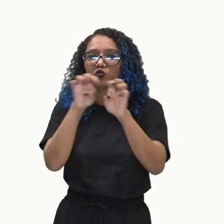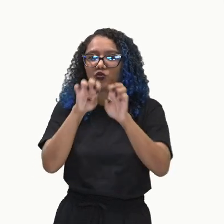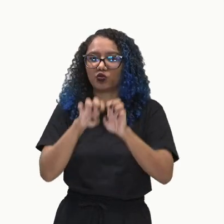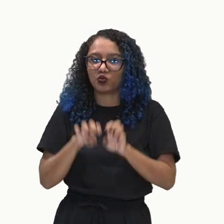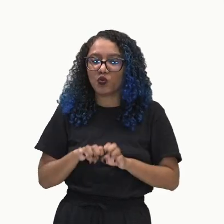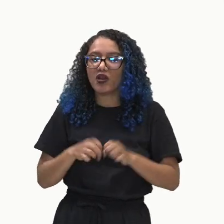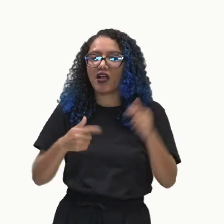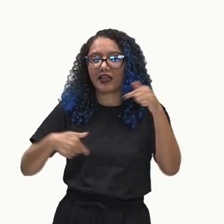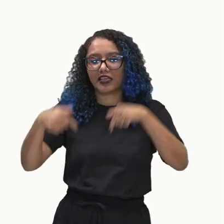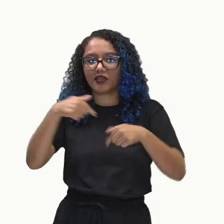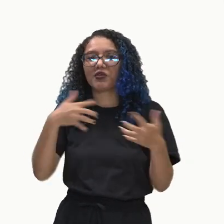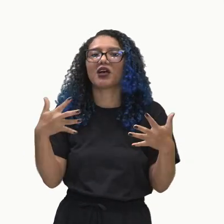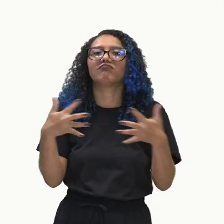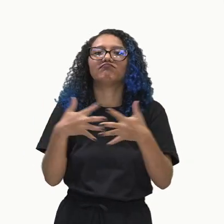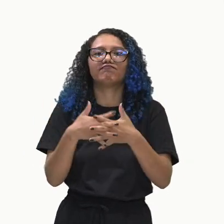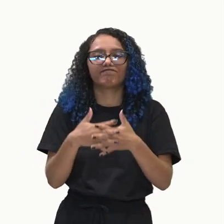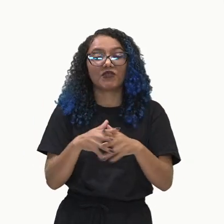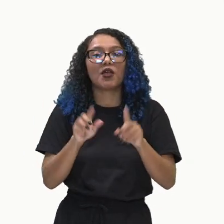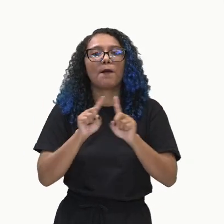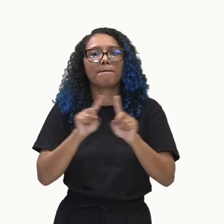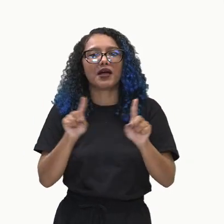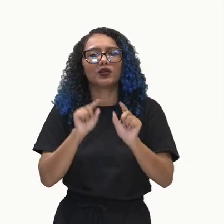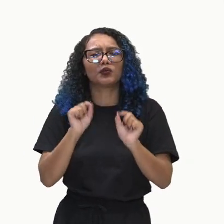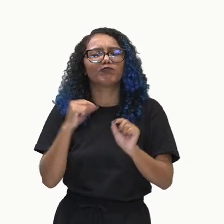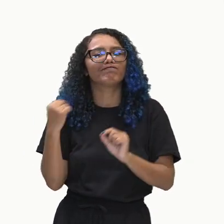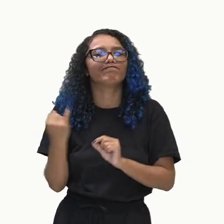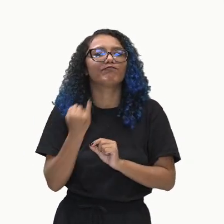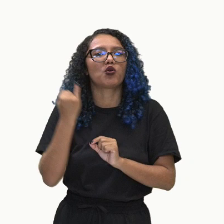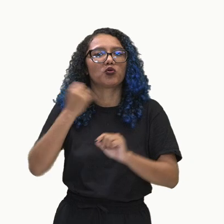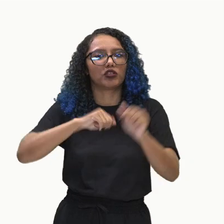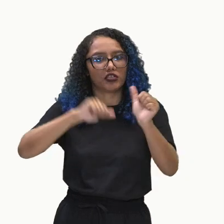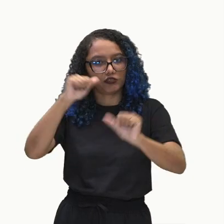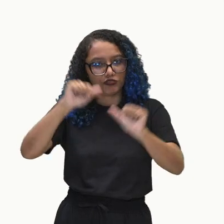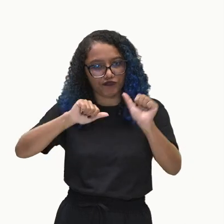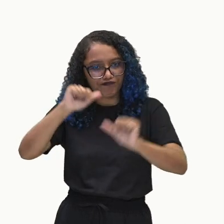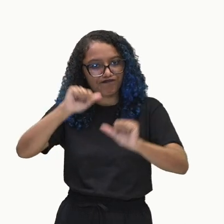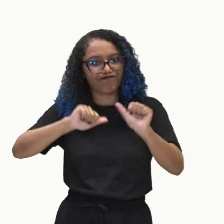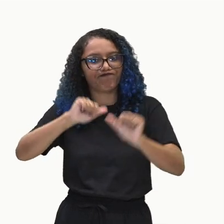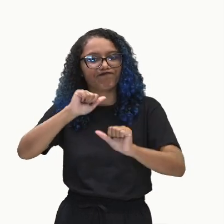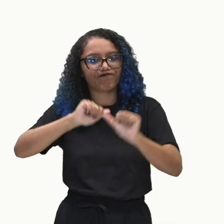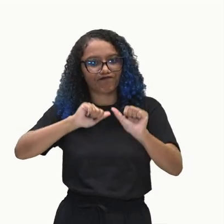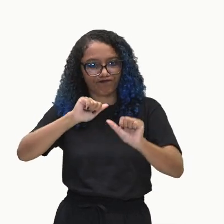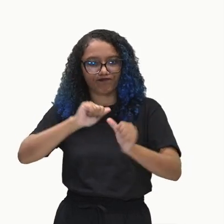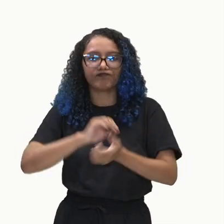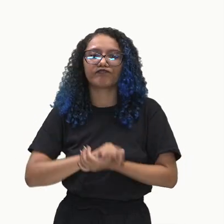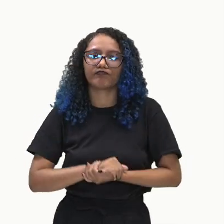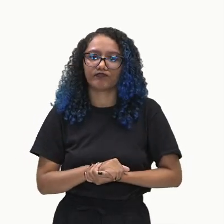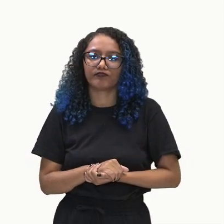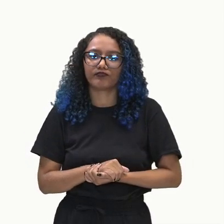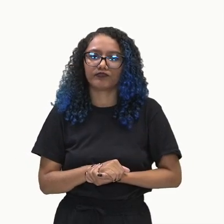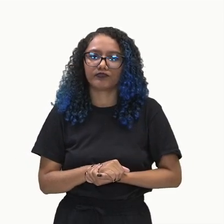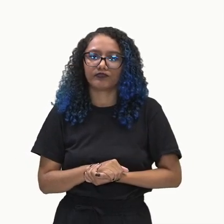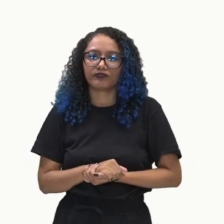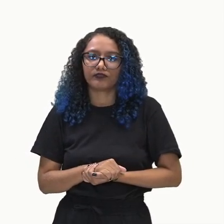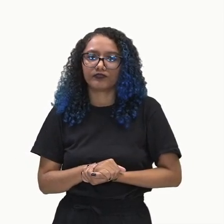porém muito útil para a gente analisar uma questão,